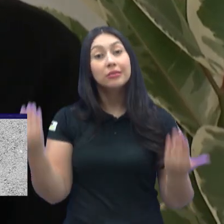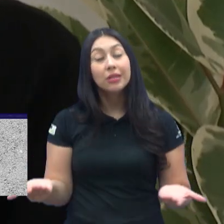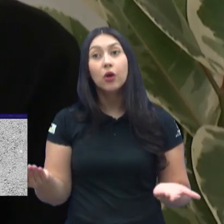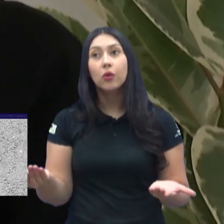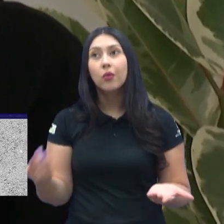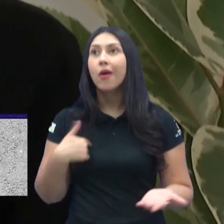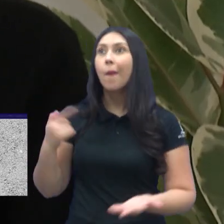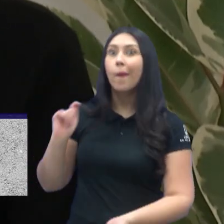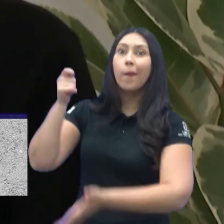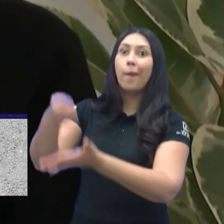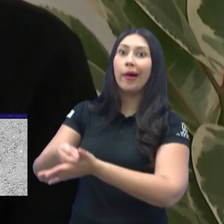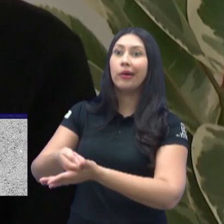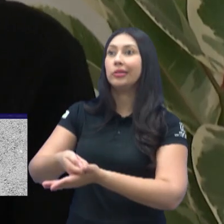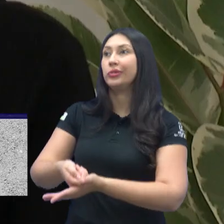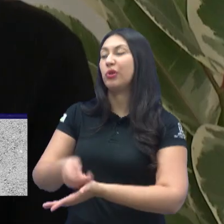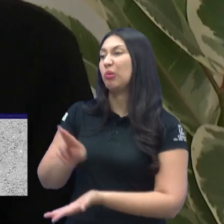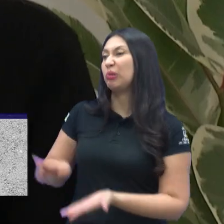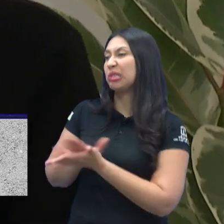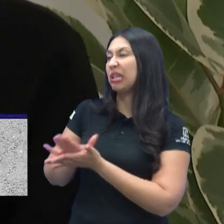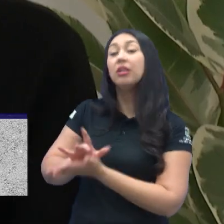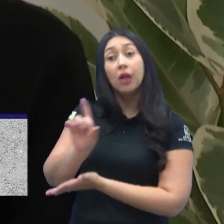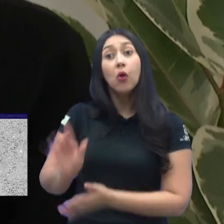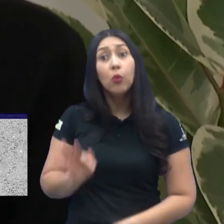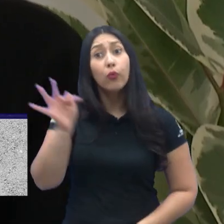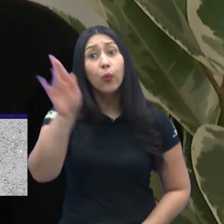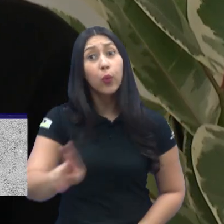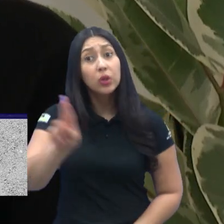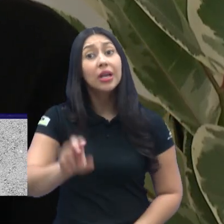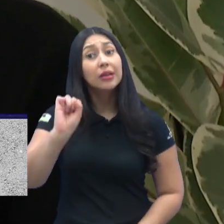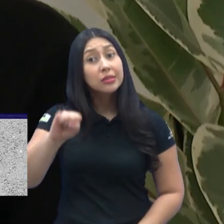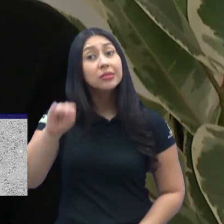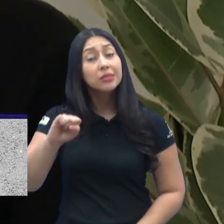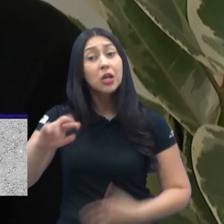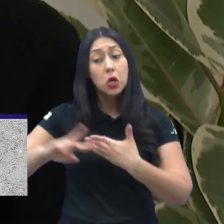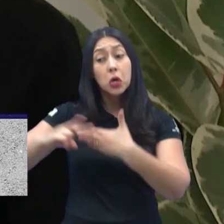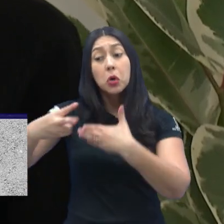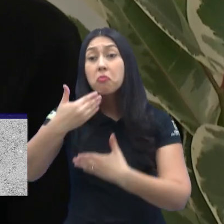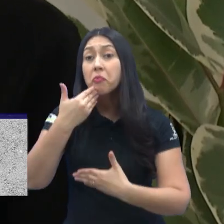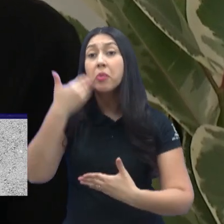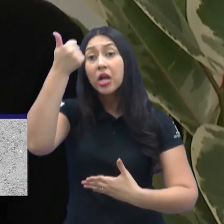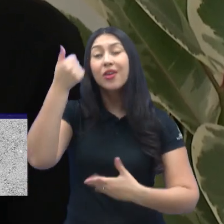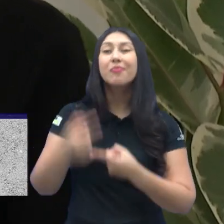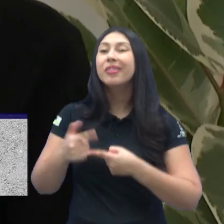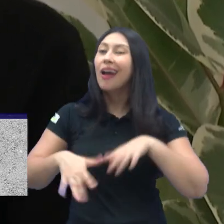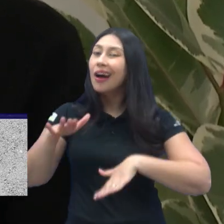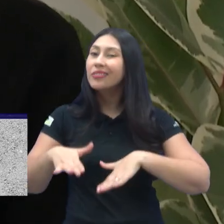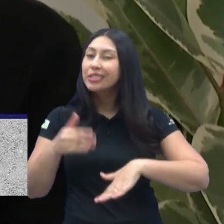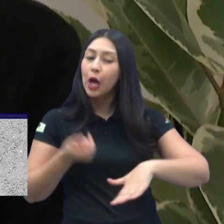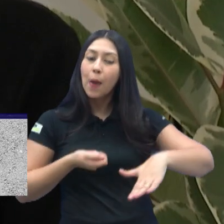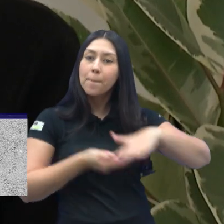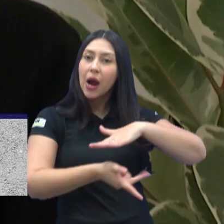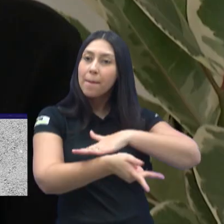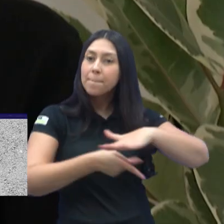estou pagando que eu não vou usar, é algo que eu vou usar no futuro, que tem a remuneração que vale muito mais do que guardar numa poupança. Então, eu realmente